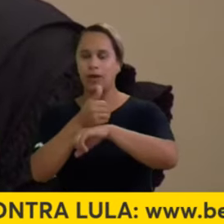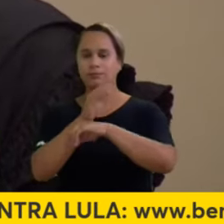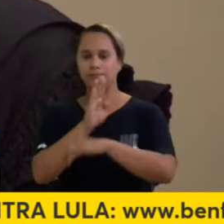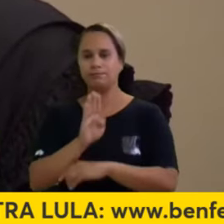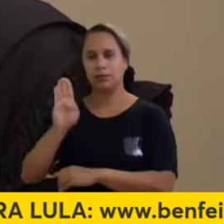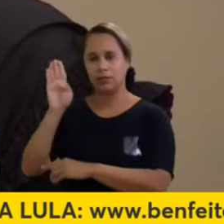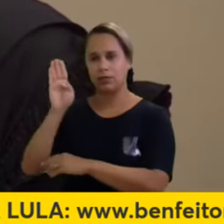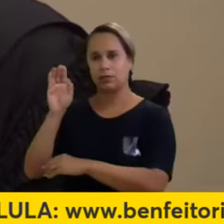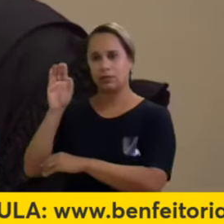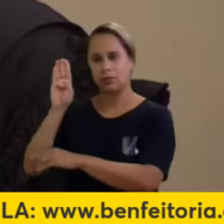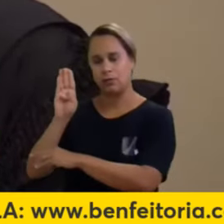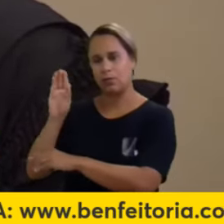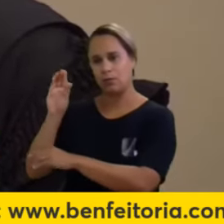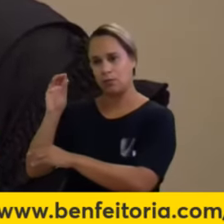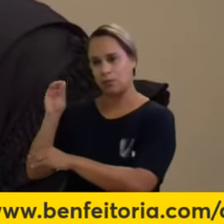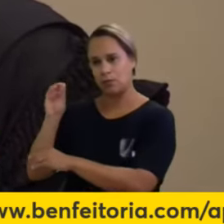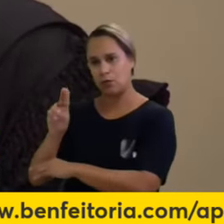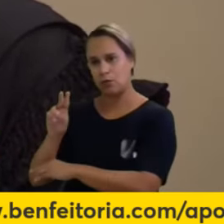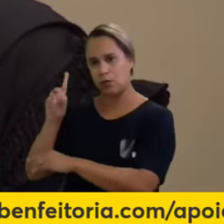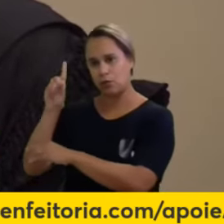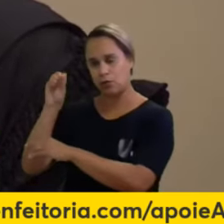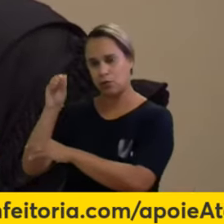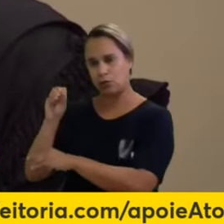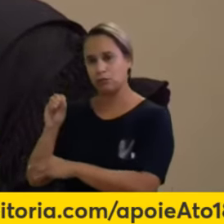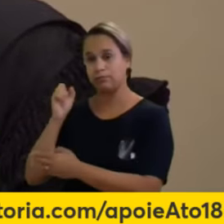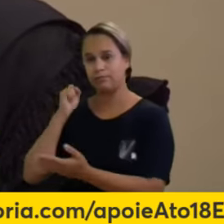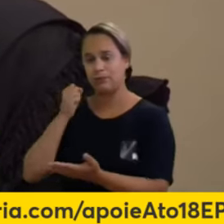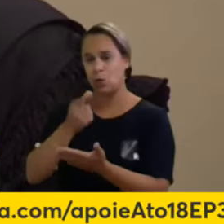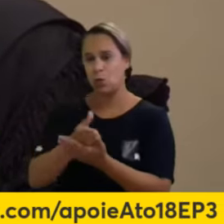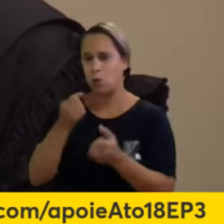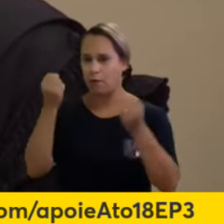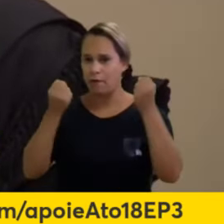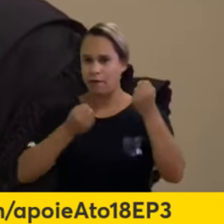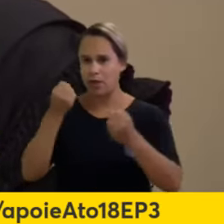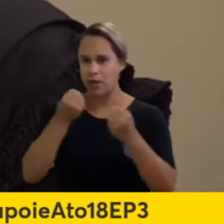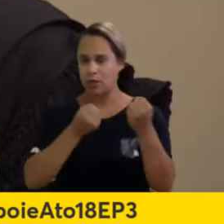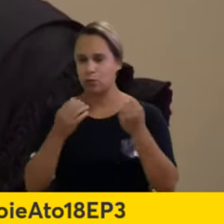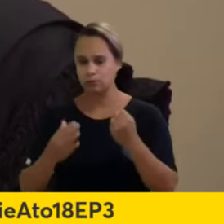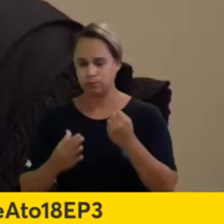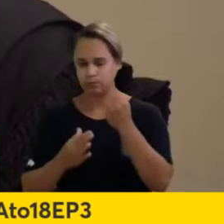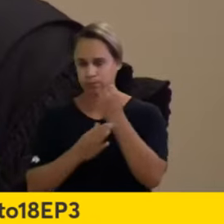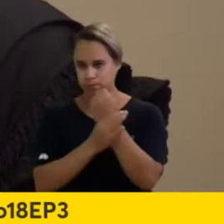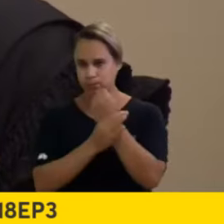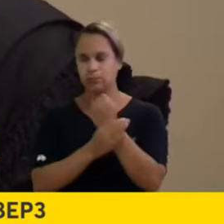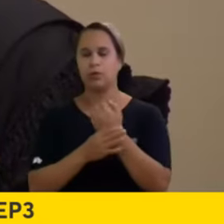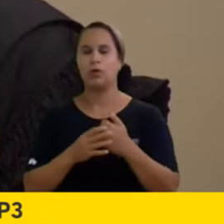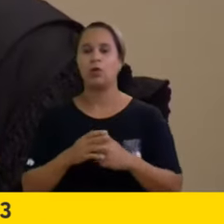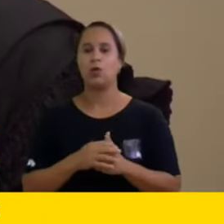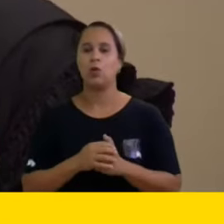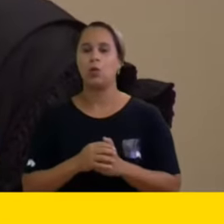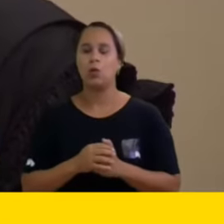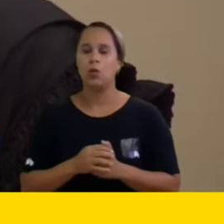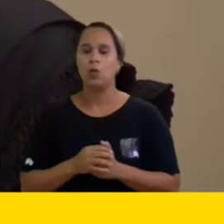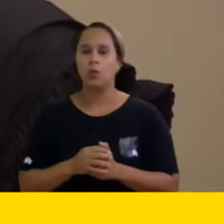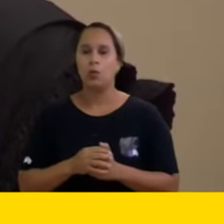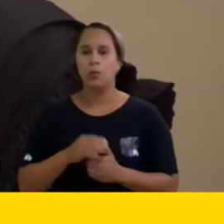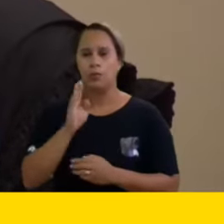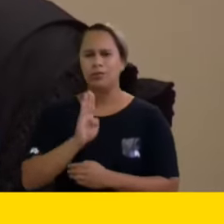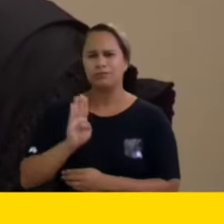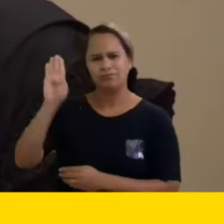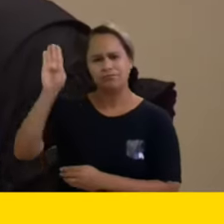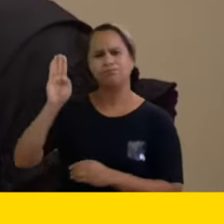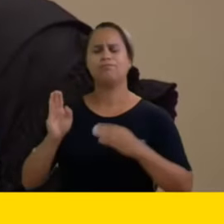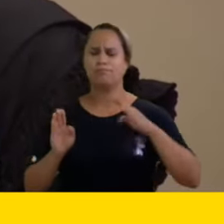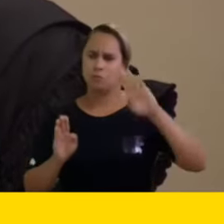veículo blindado essa notícia do dia 28 de Fevereiro e como diz o colunista os candidatos têm que se precaver